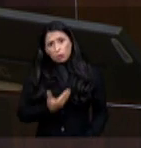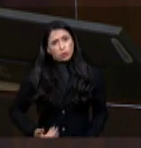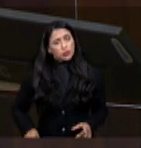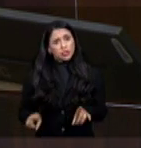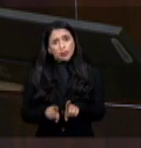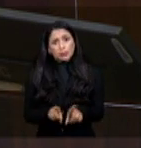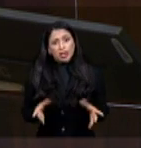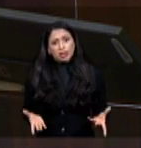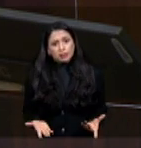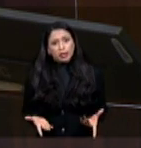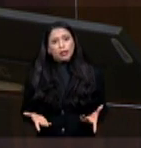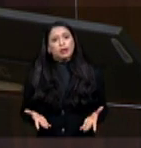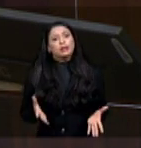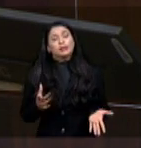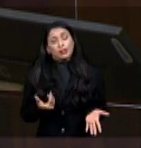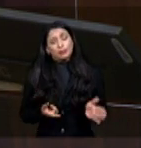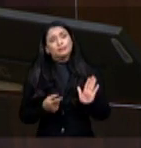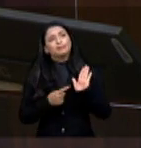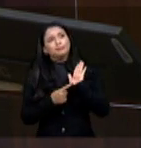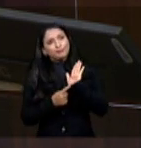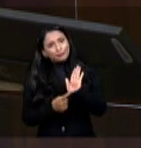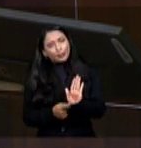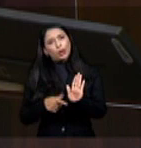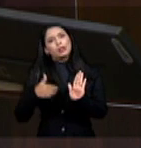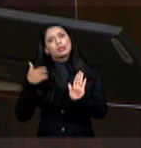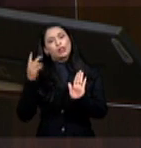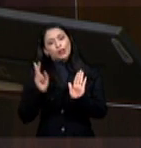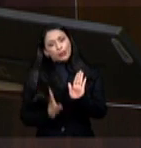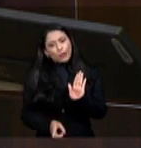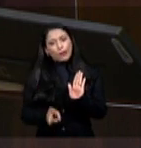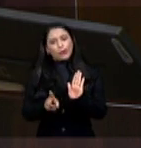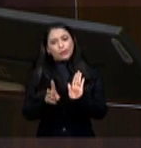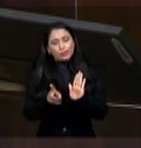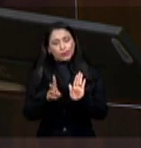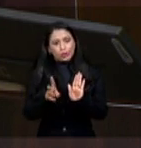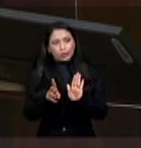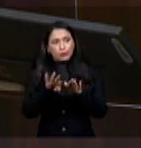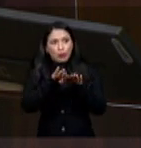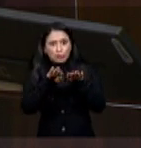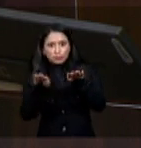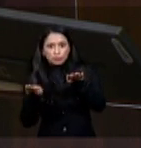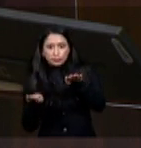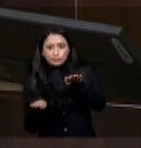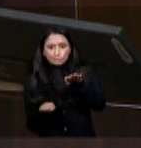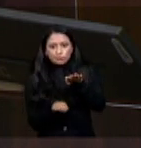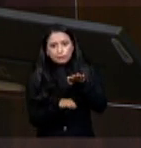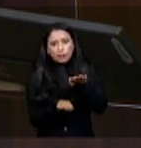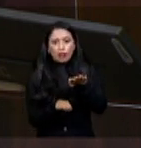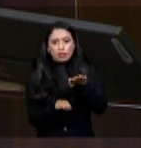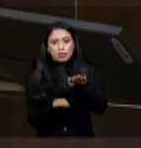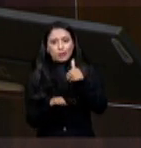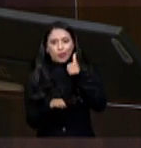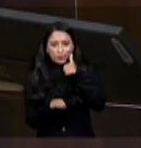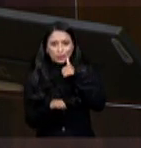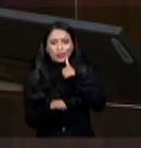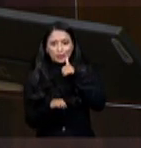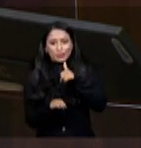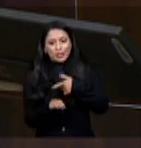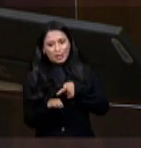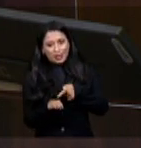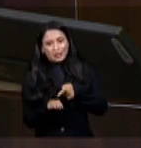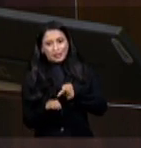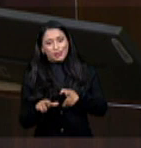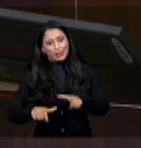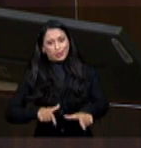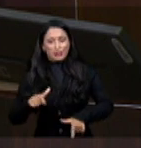público tem uma faticidade ainda reproduz né algumas condições desiguais para as mulheres no